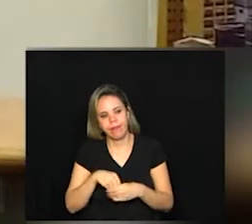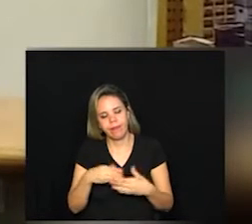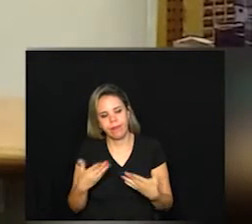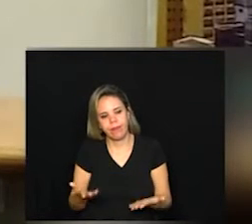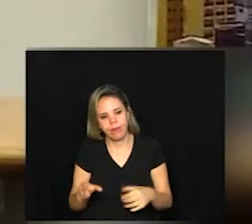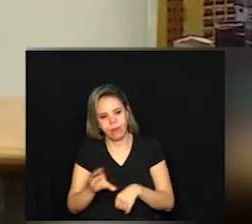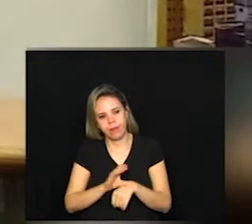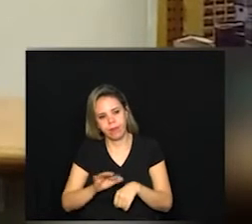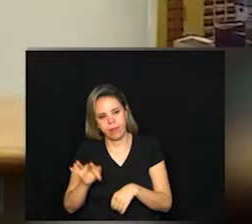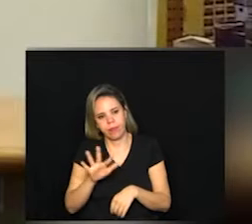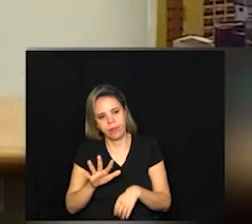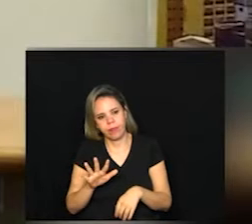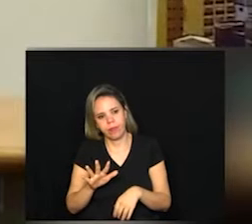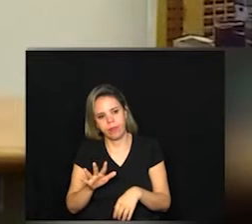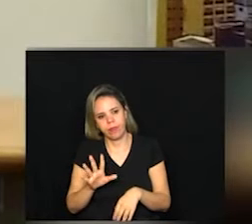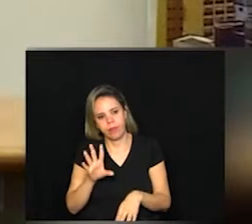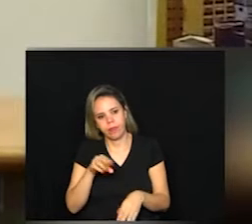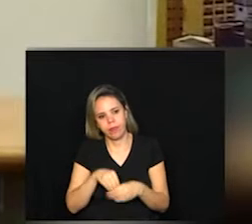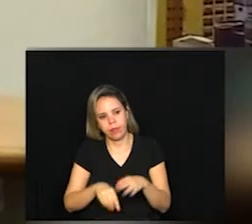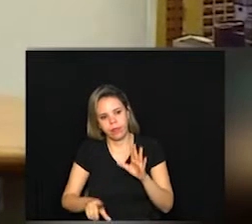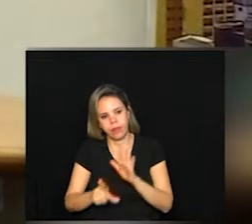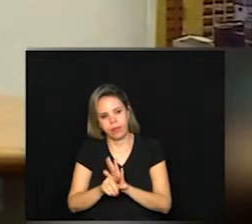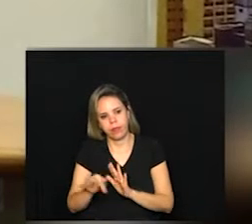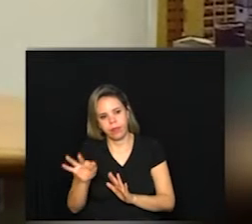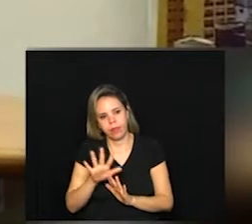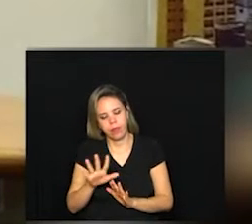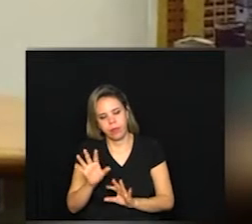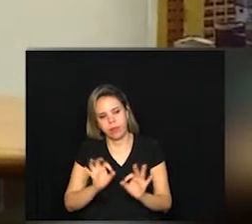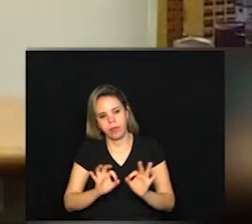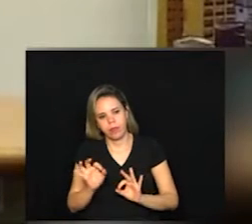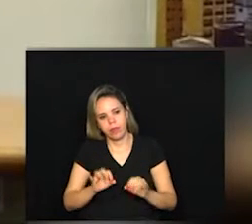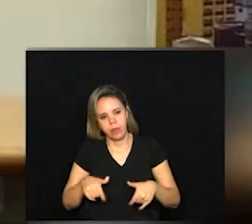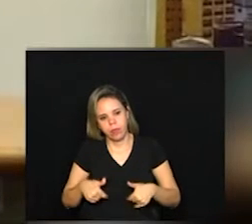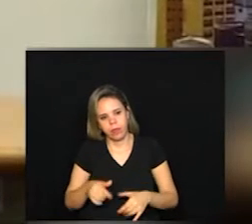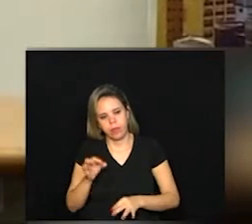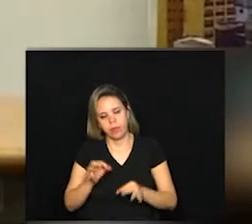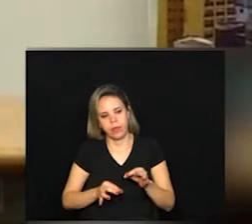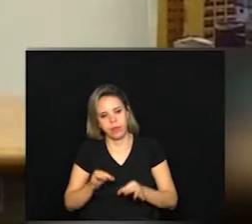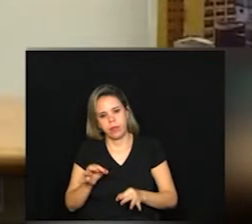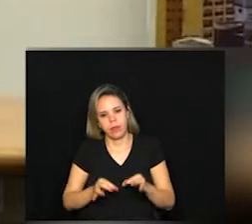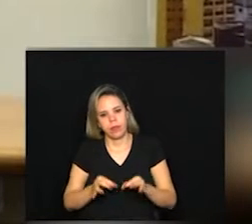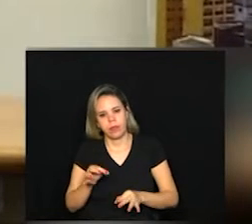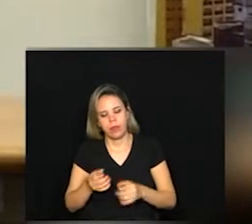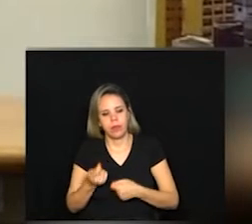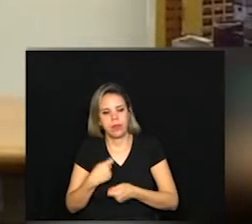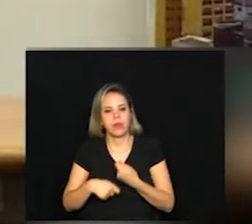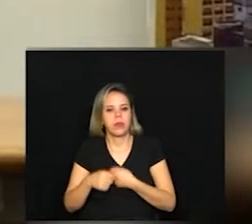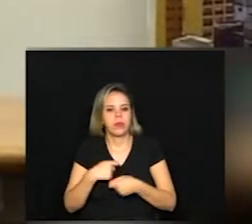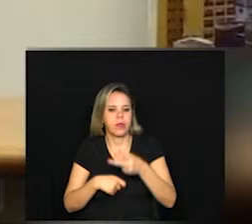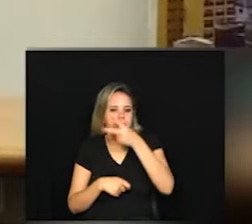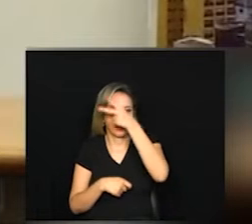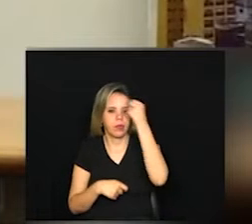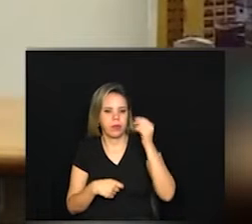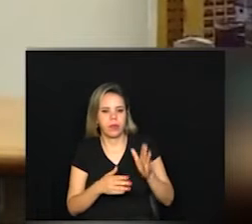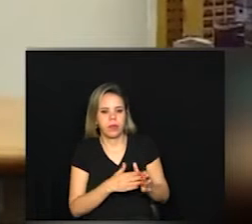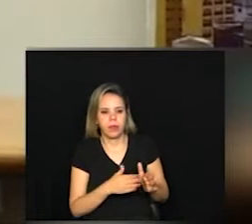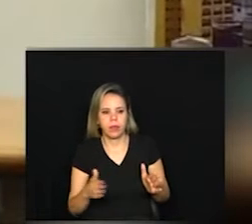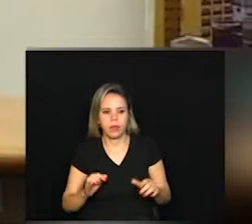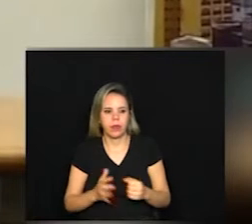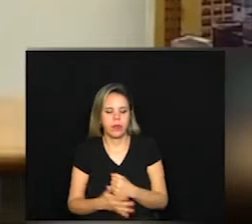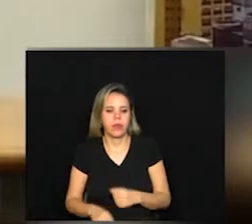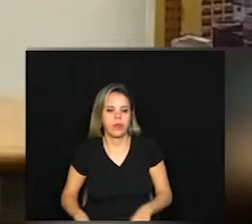na Constituição Federal, prevista também na Lei Federal que regula os atos jurídicos da administração pública durante a